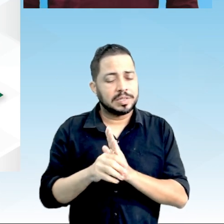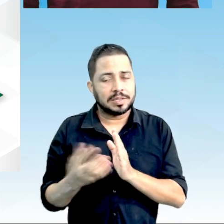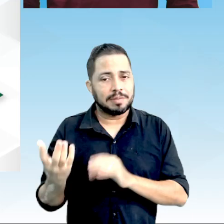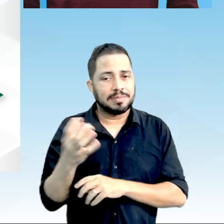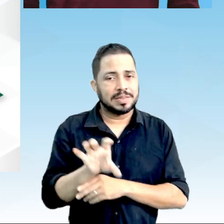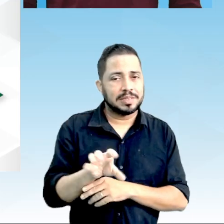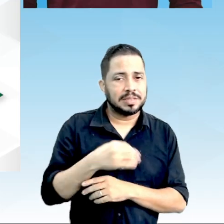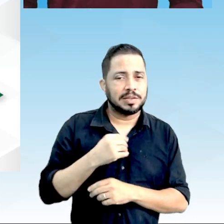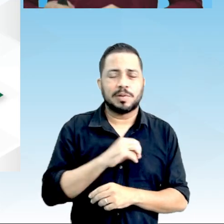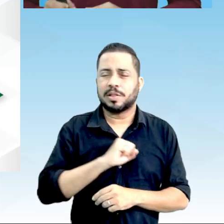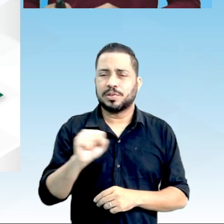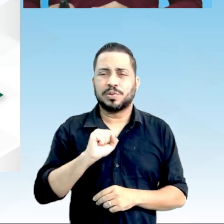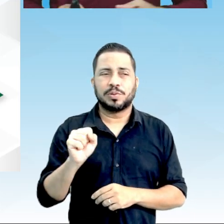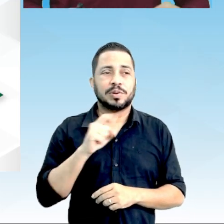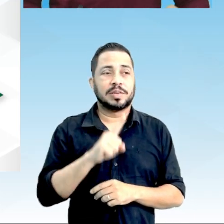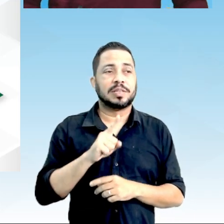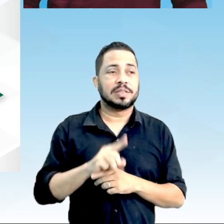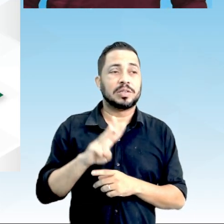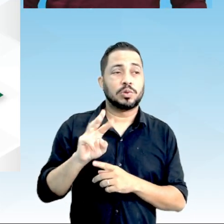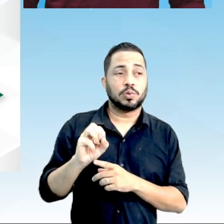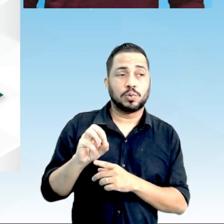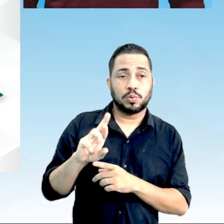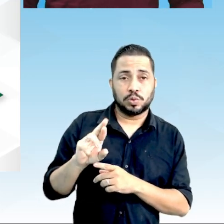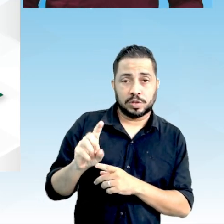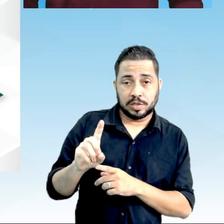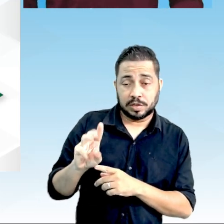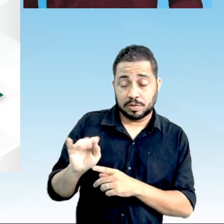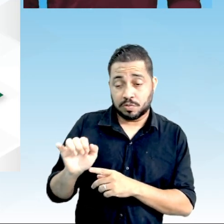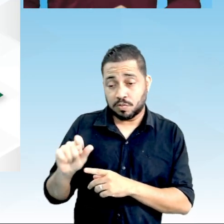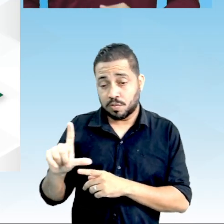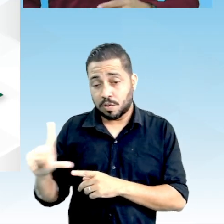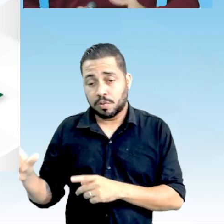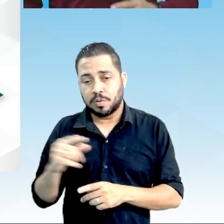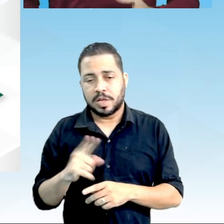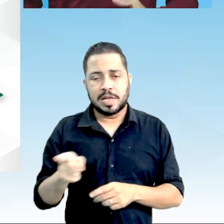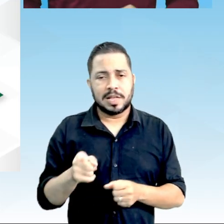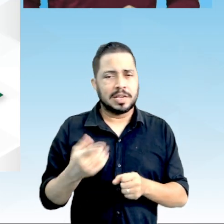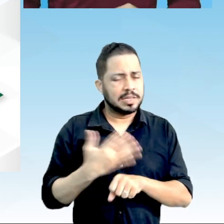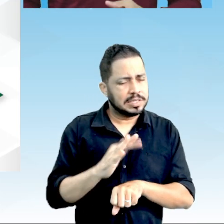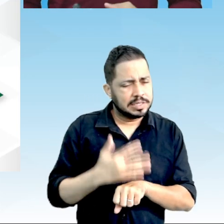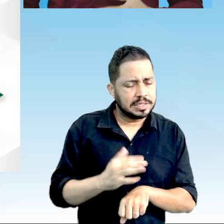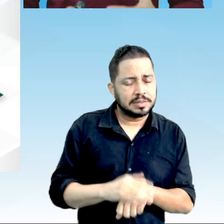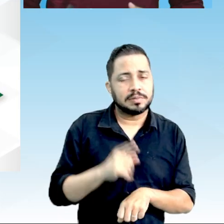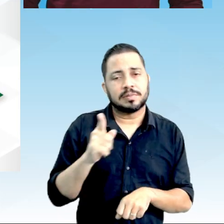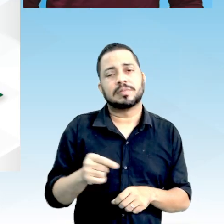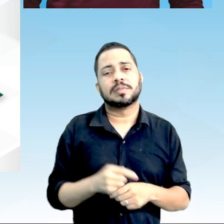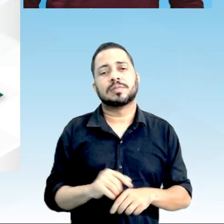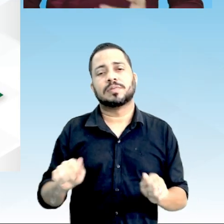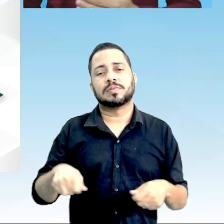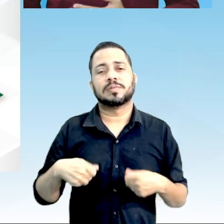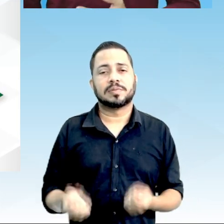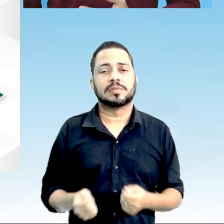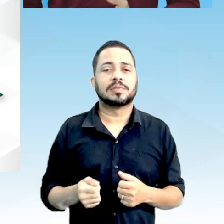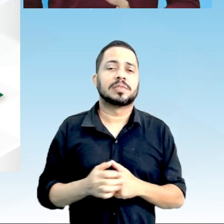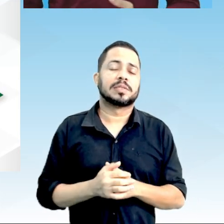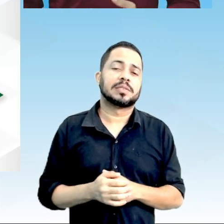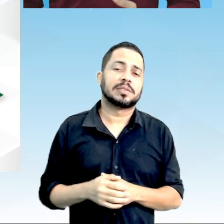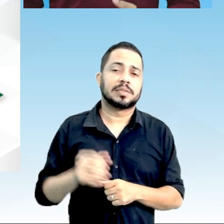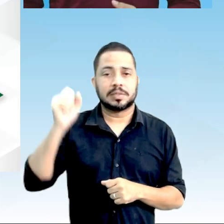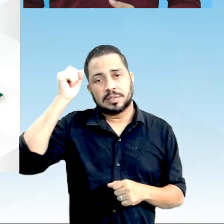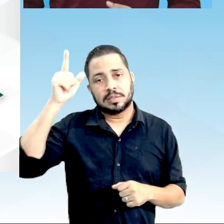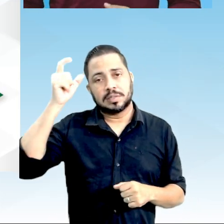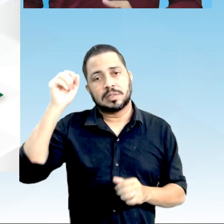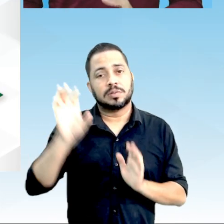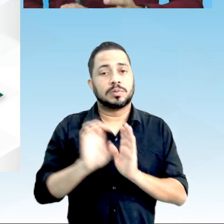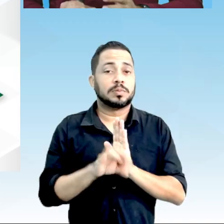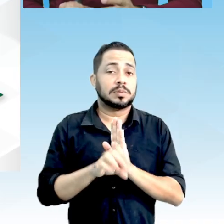adoro o WordWall, porque ele traz esses exercícios básicos para você treinar o fortalecimento da ideia do